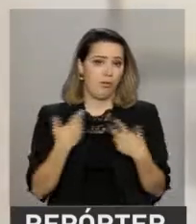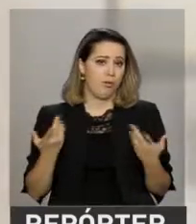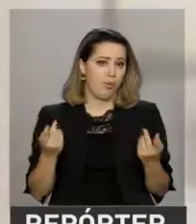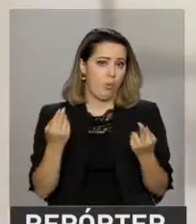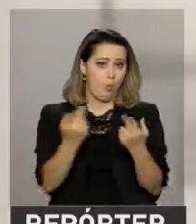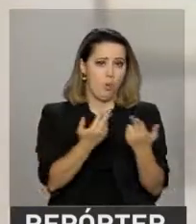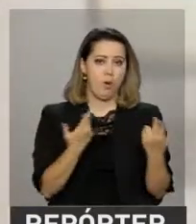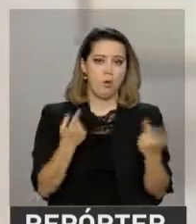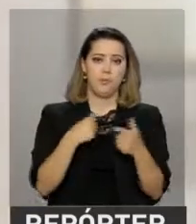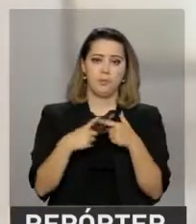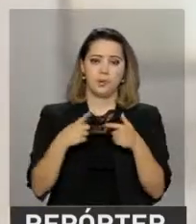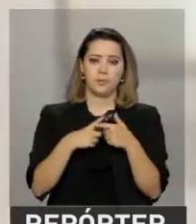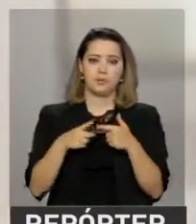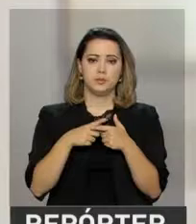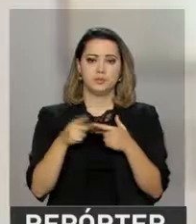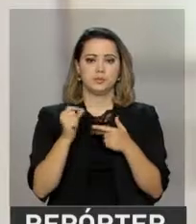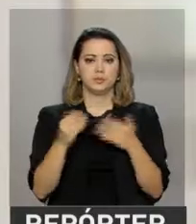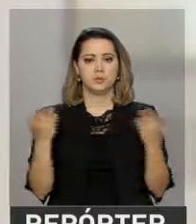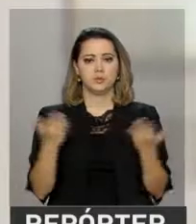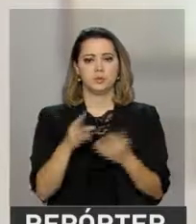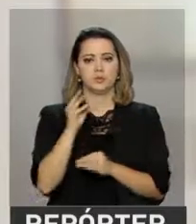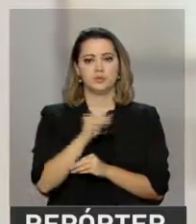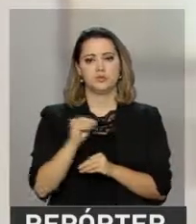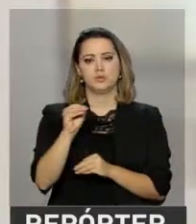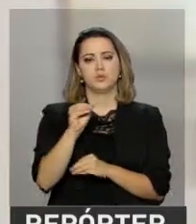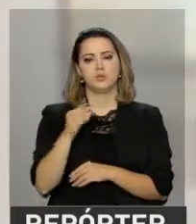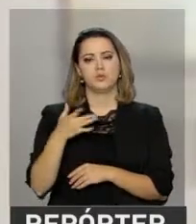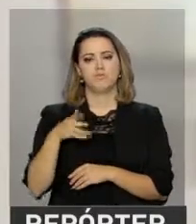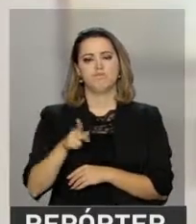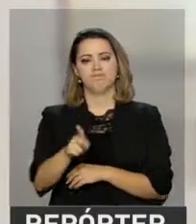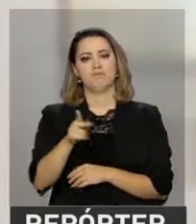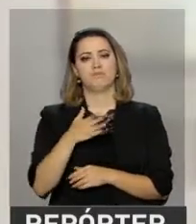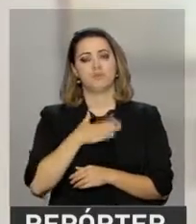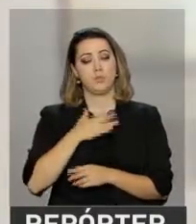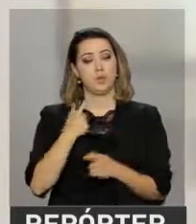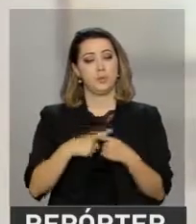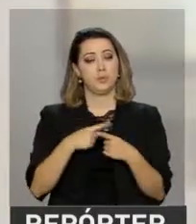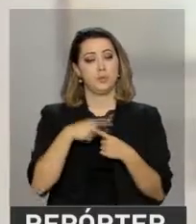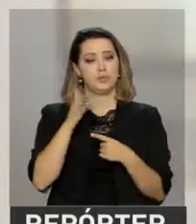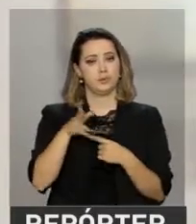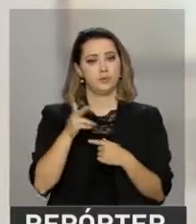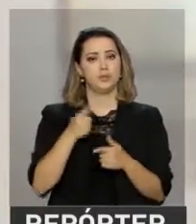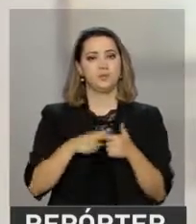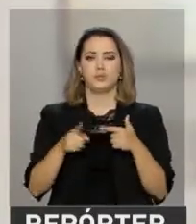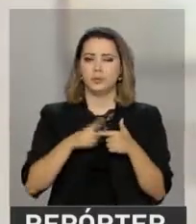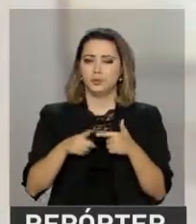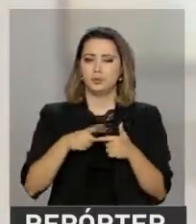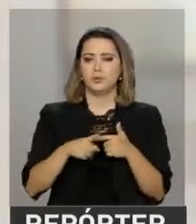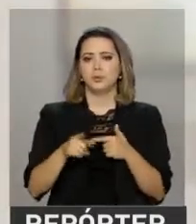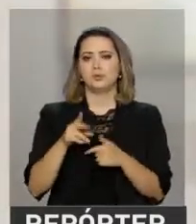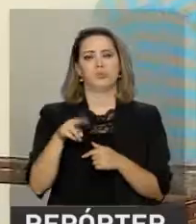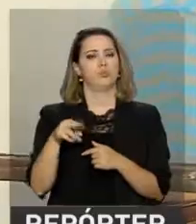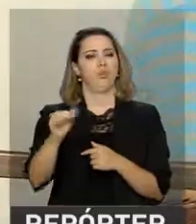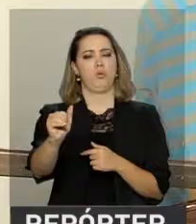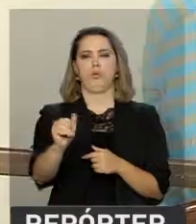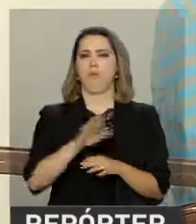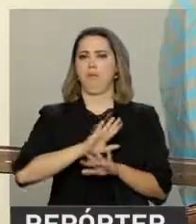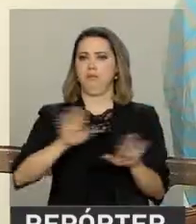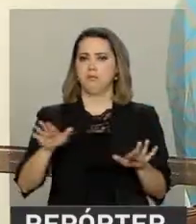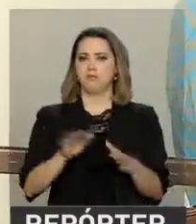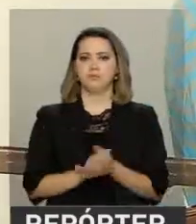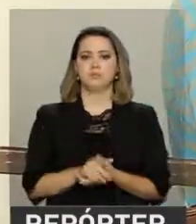consequências hoje eu vou cuidar da minha saúde porque já passei por problemas então não quer mais passar uma